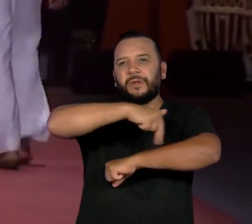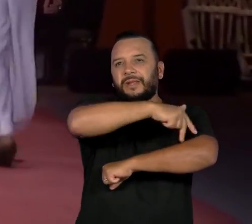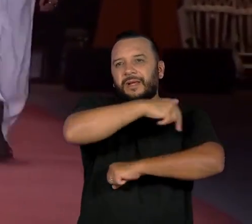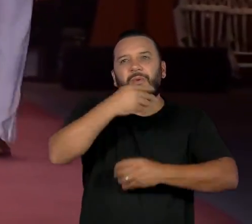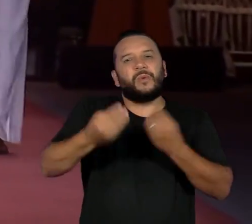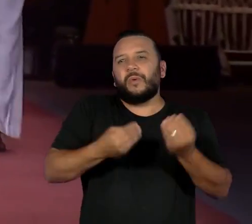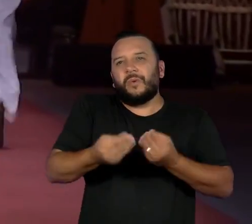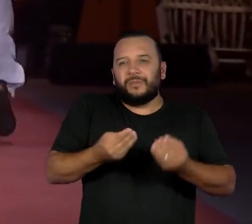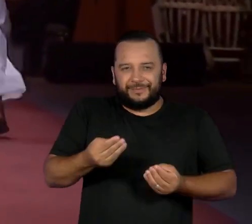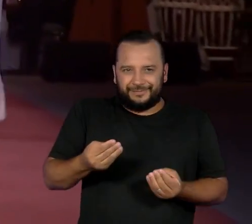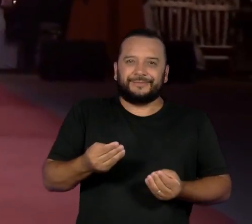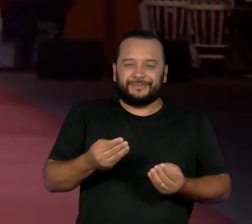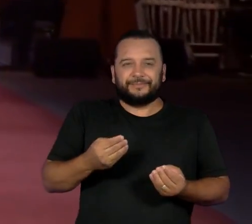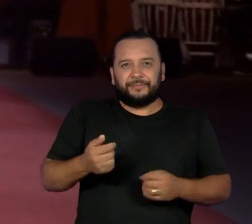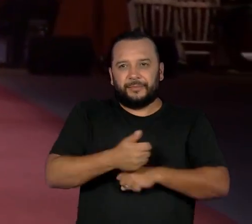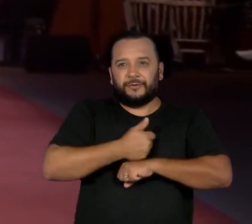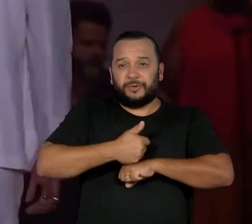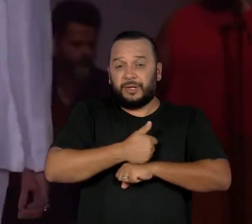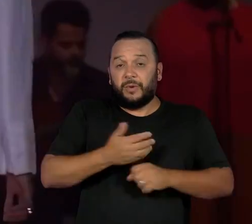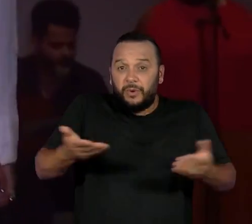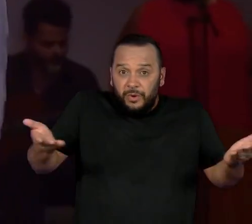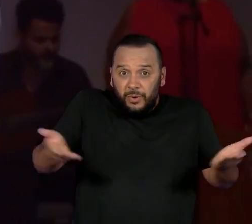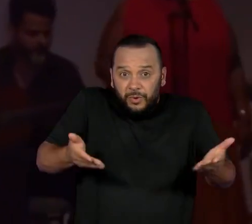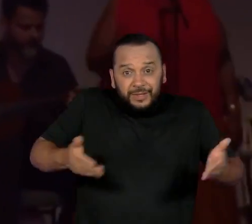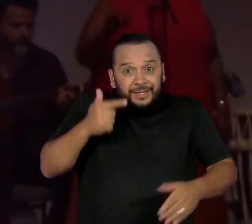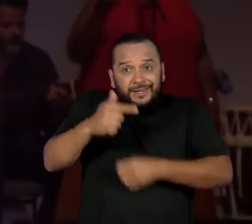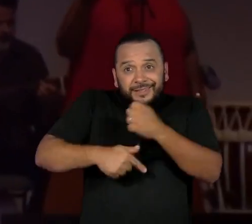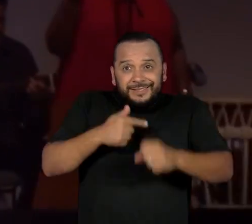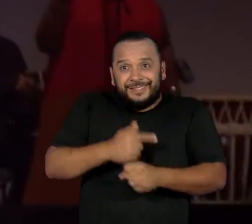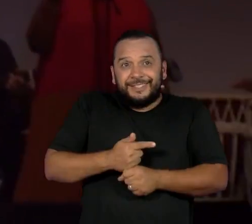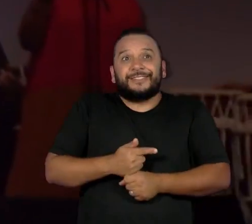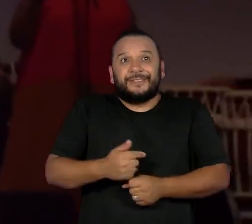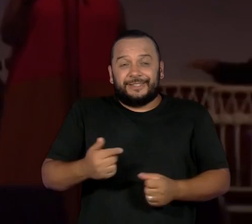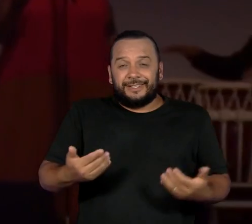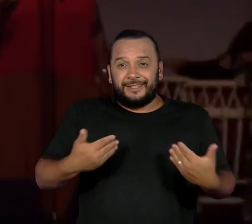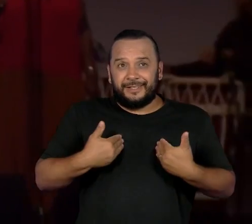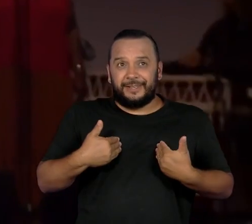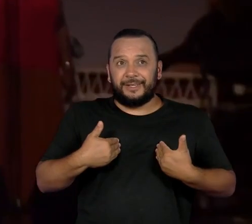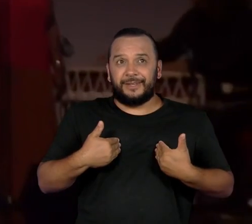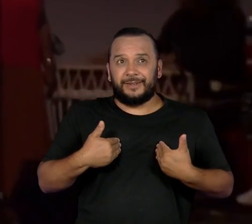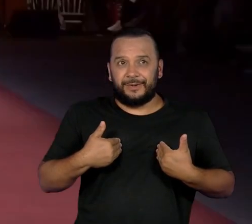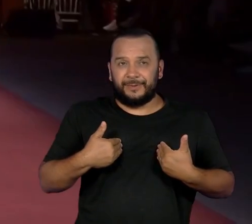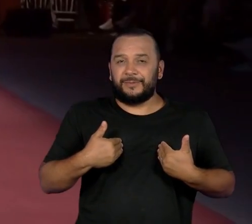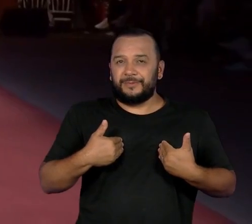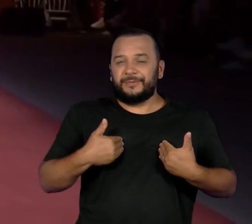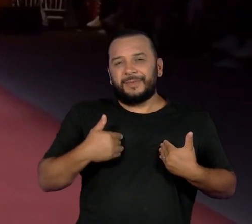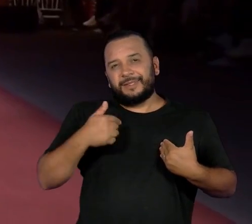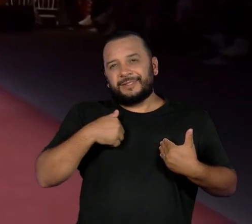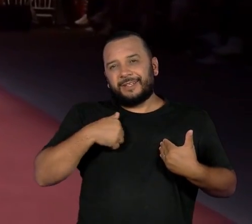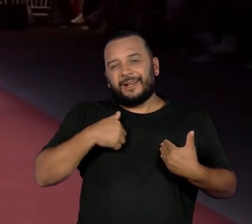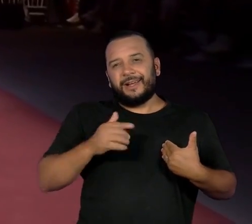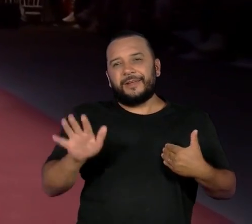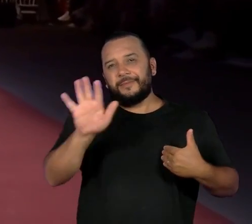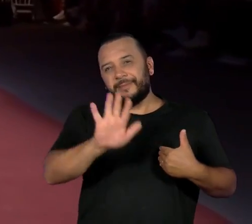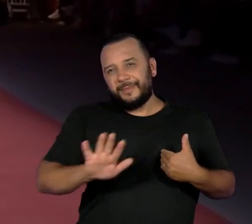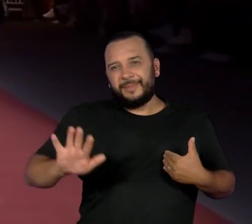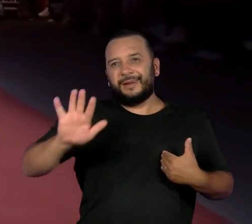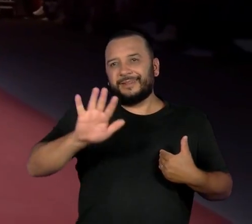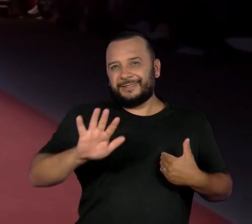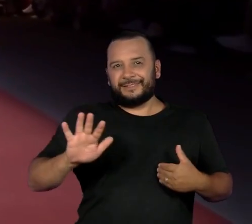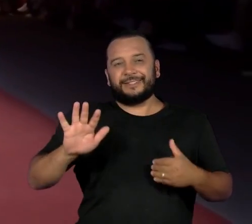desenvolver isso. E tá aqui hoje, tipo, depois de 7 anos, ainda com a imagem criada no mercado,